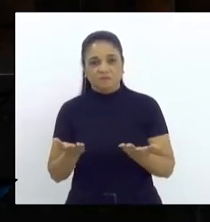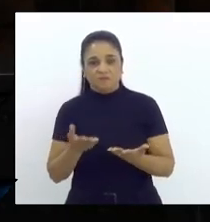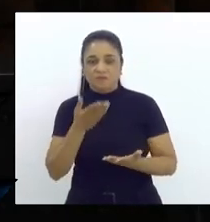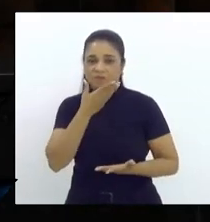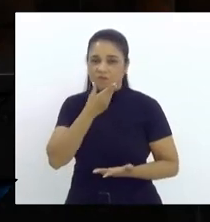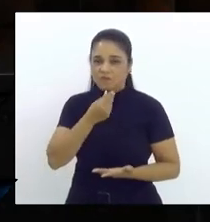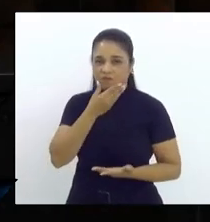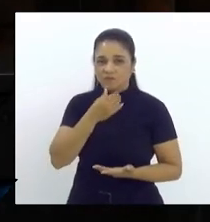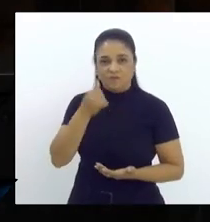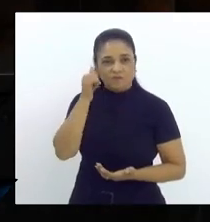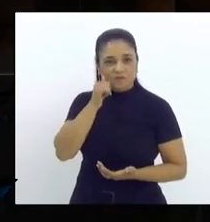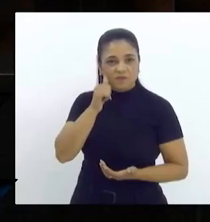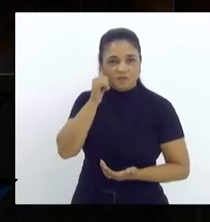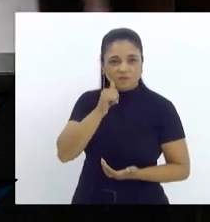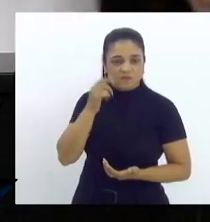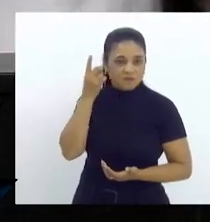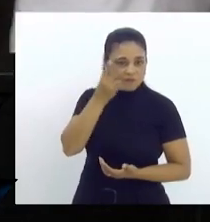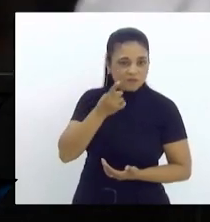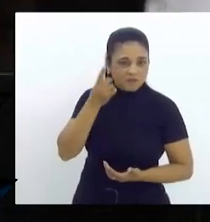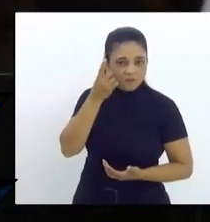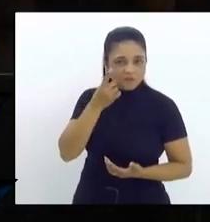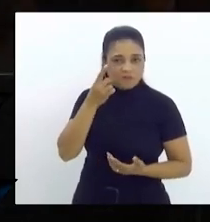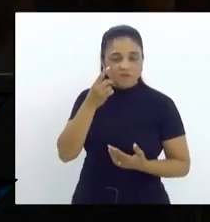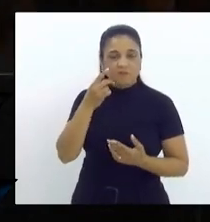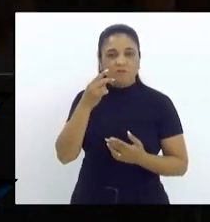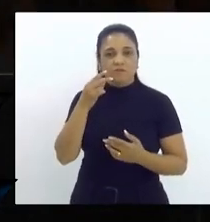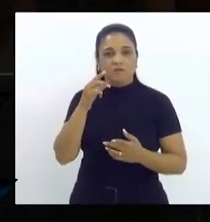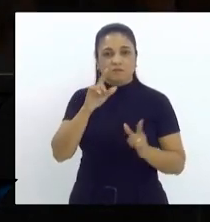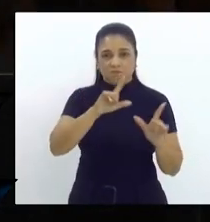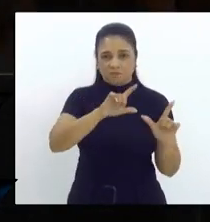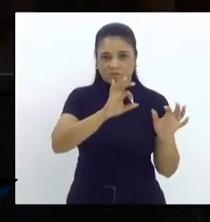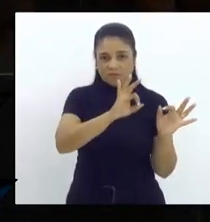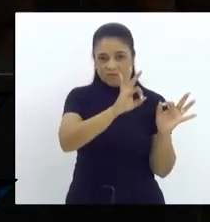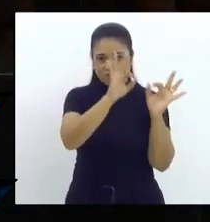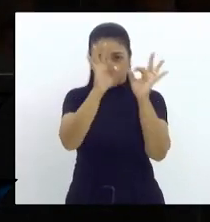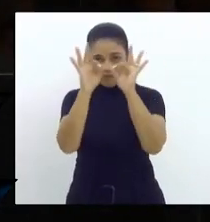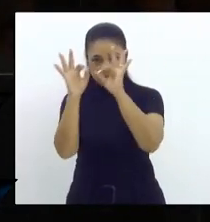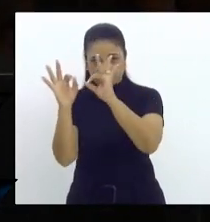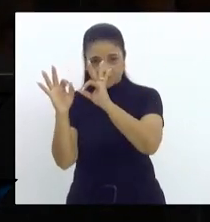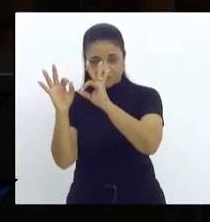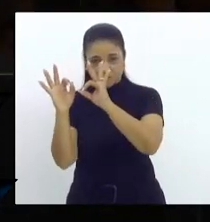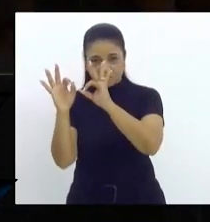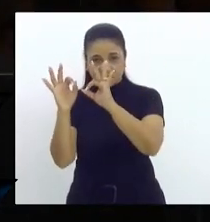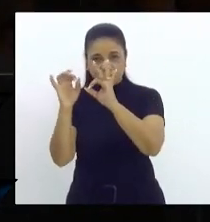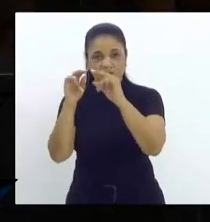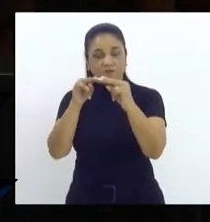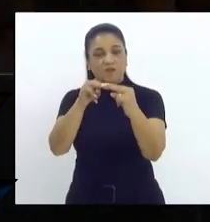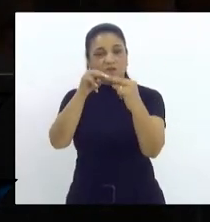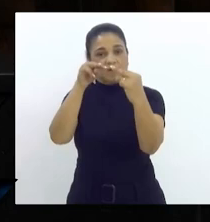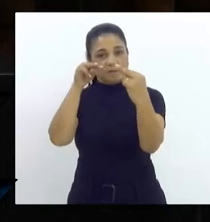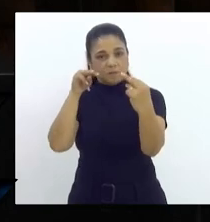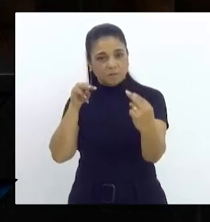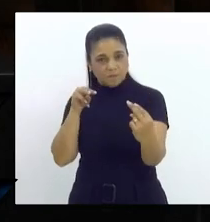senhores deputados que nos assistem de forma remota.